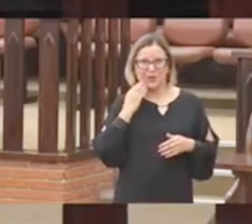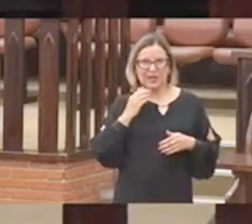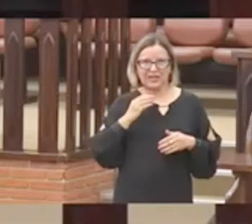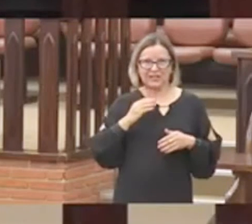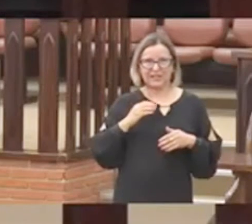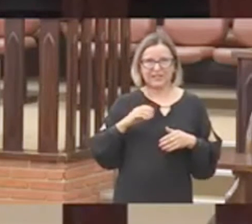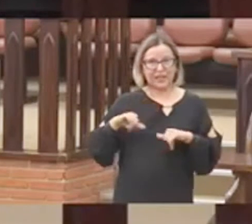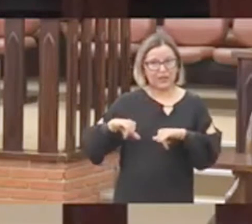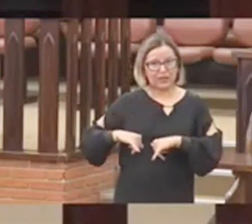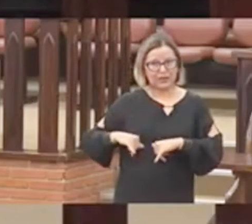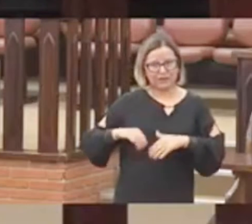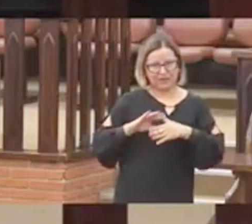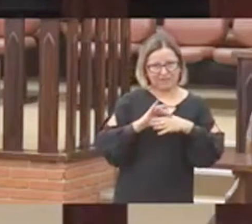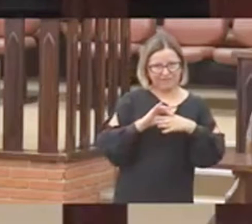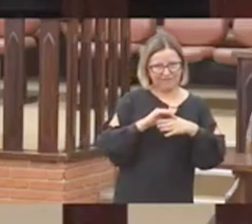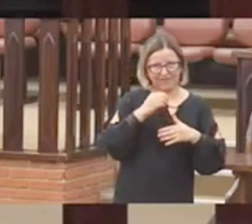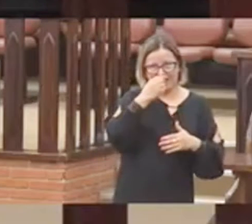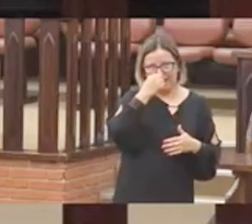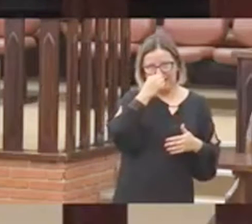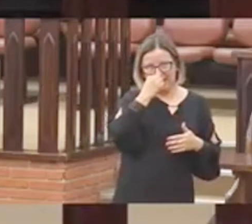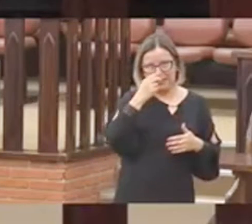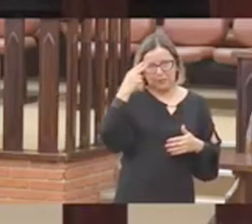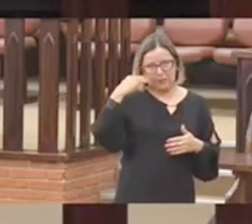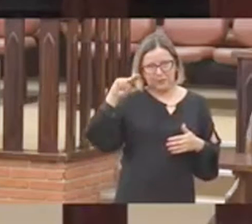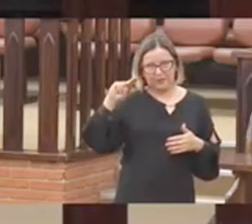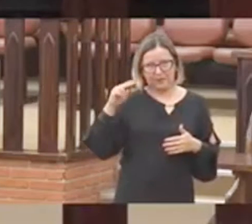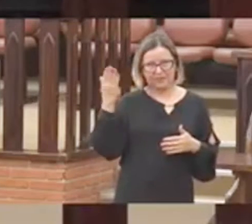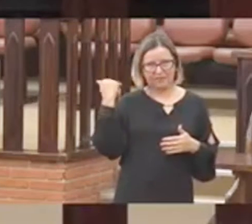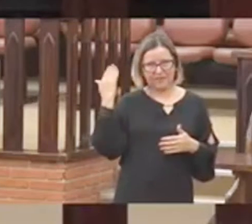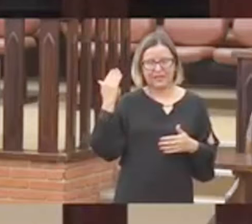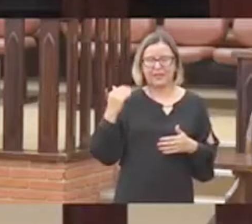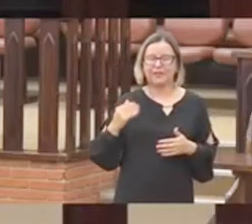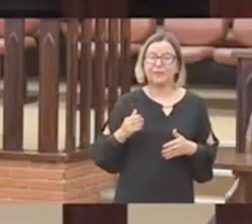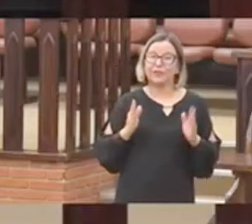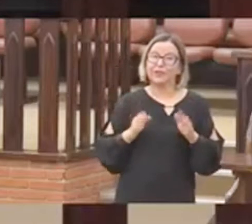Essas foram tragédias que já aconteceram na humanidade.